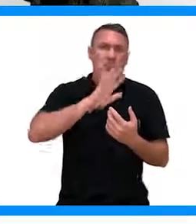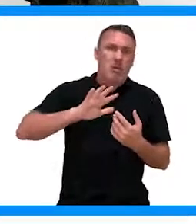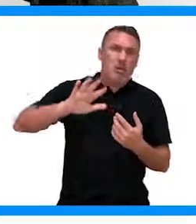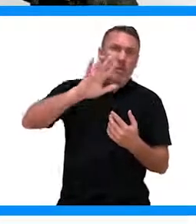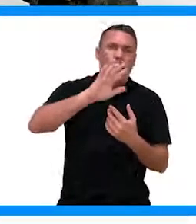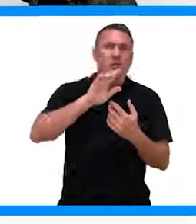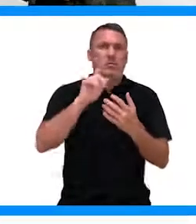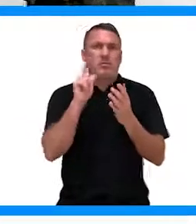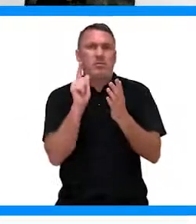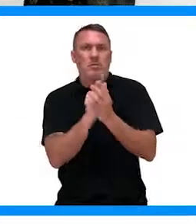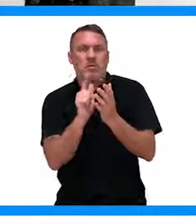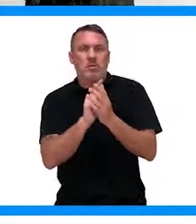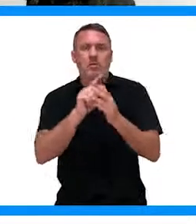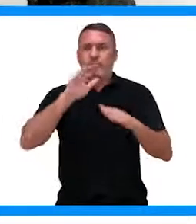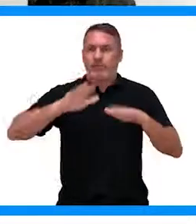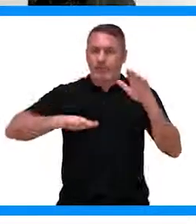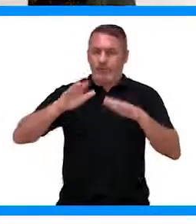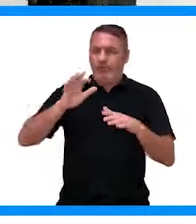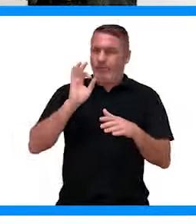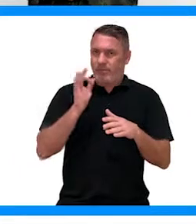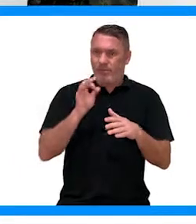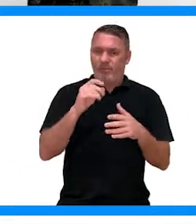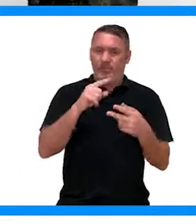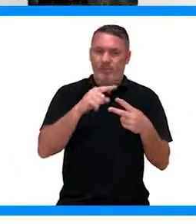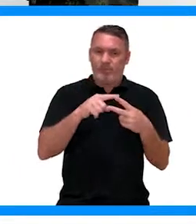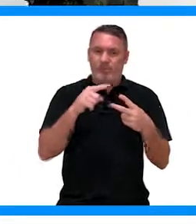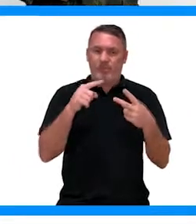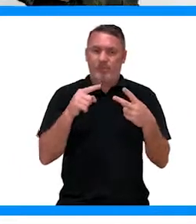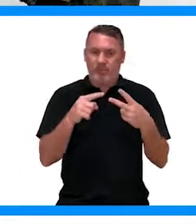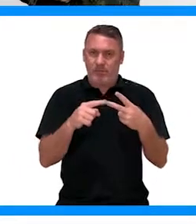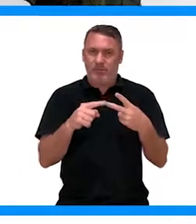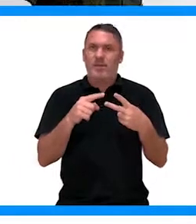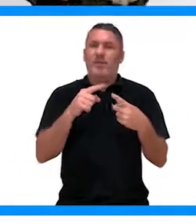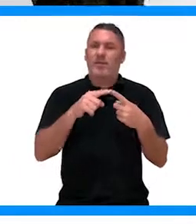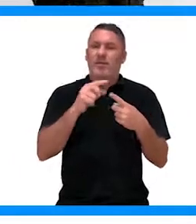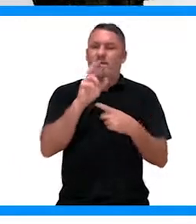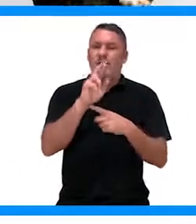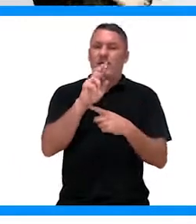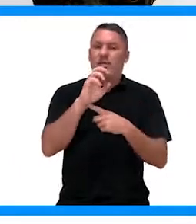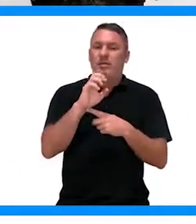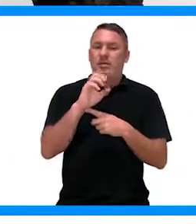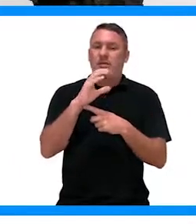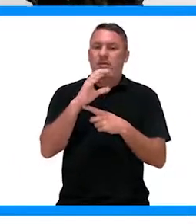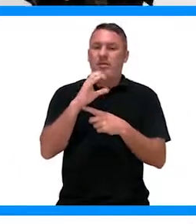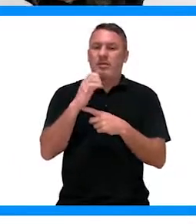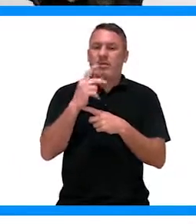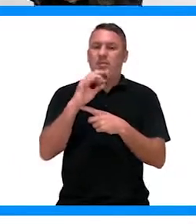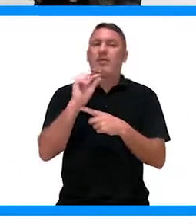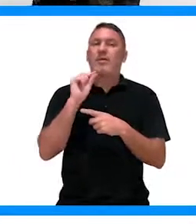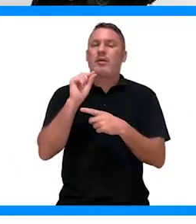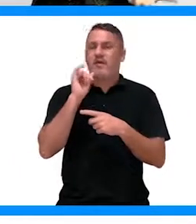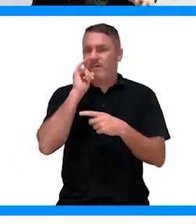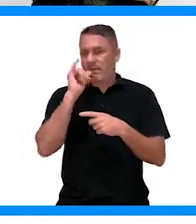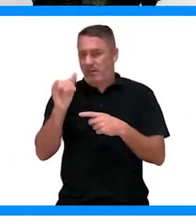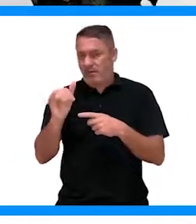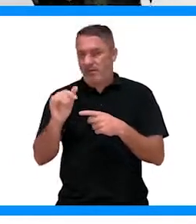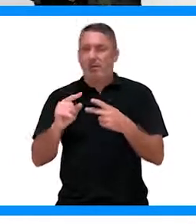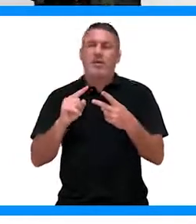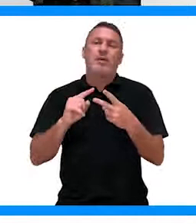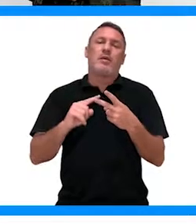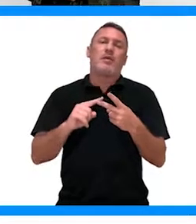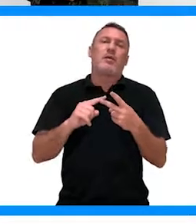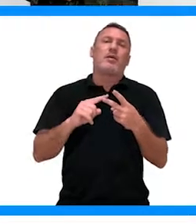gente já viu primeiro o receptor, aquele que está recebendo a mensagem. Depois o próprio canal. Como que essa mensagem chega?